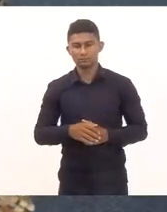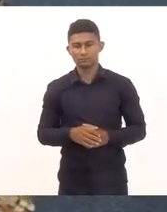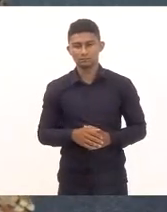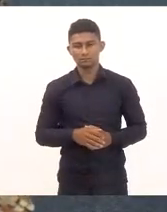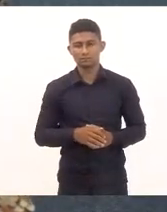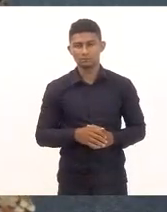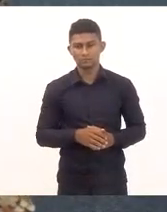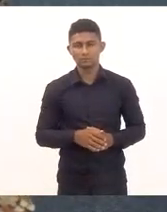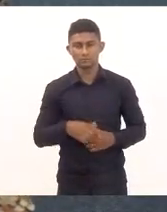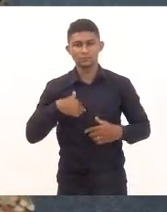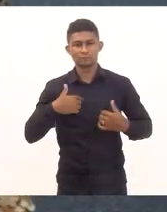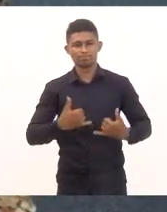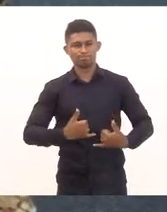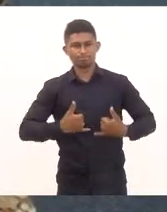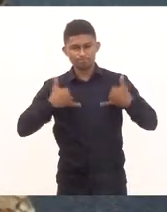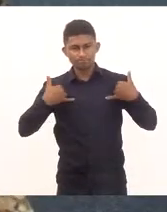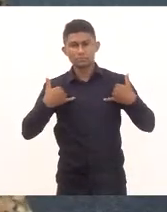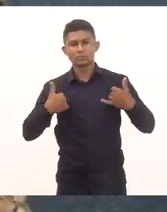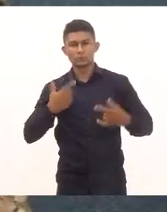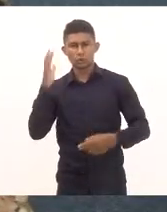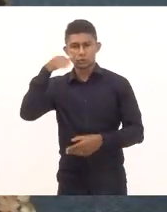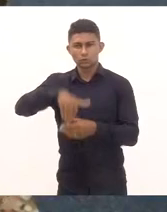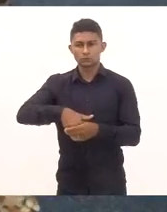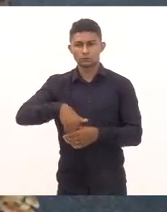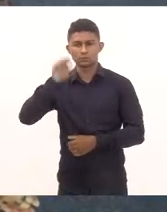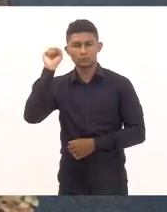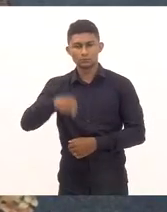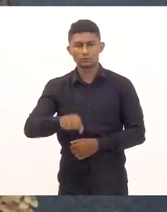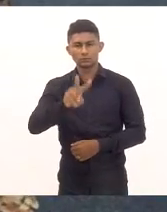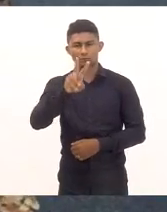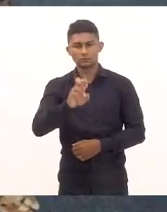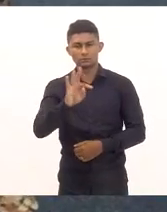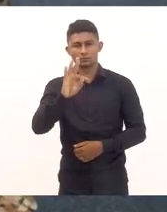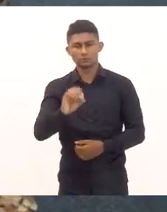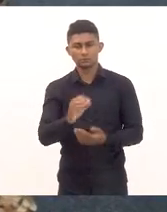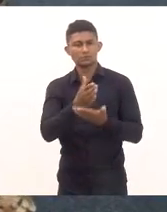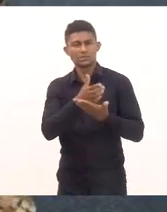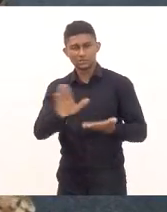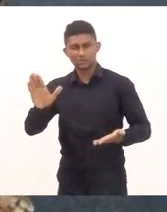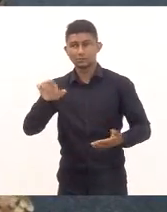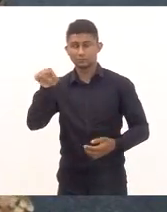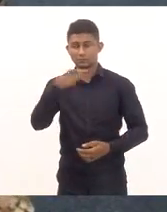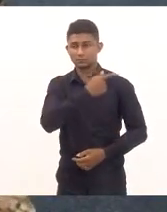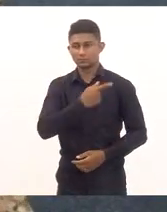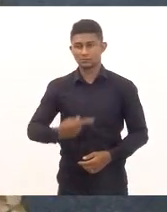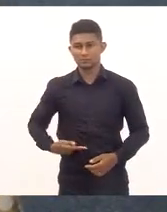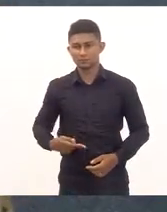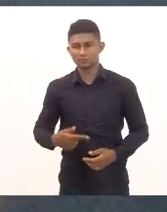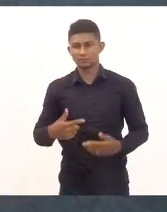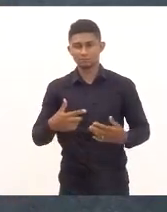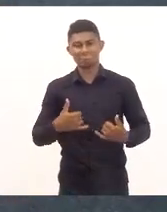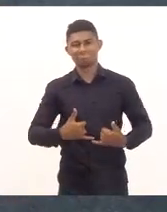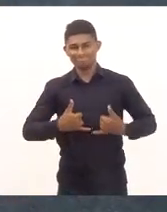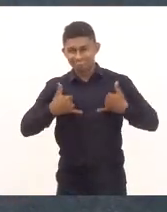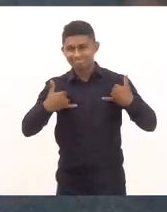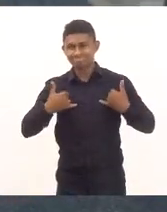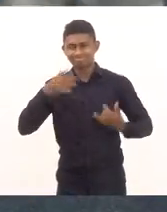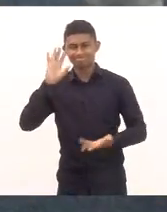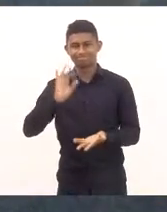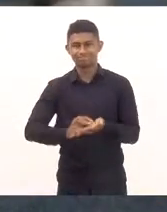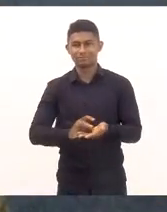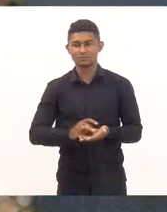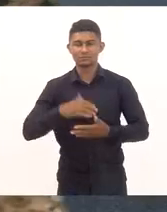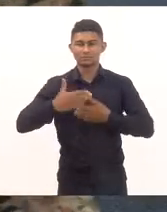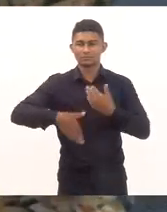presidente, que votei sim pela derrubada do veto do governador. É com muito orgulho que poderei sair